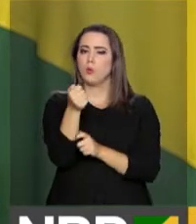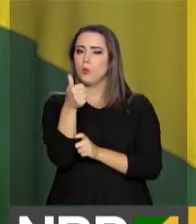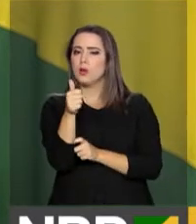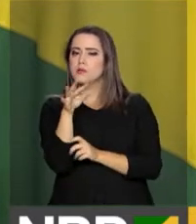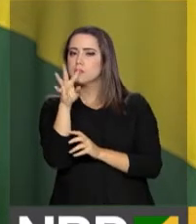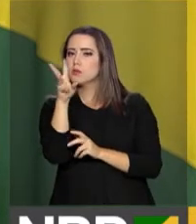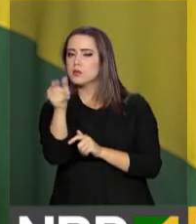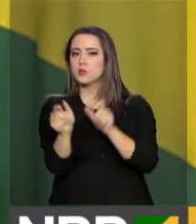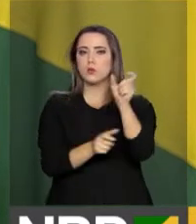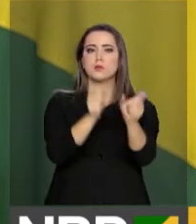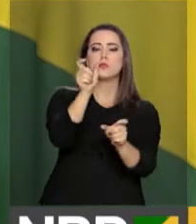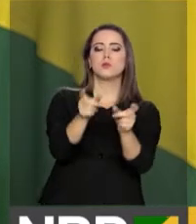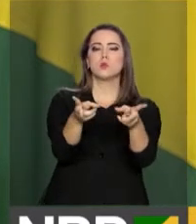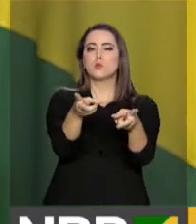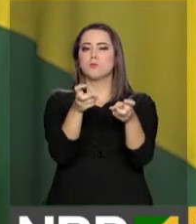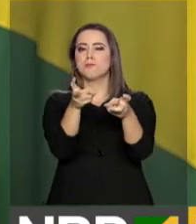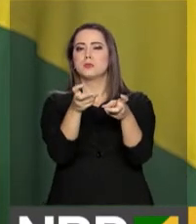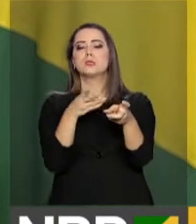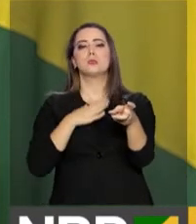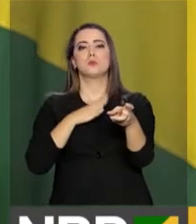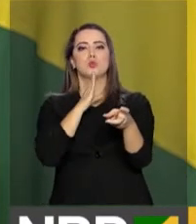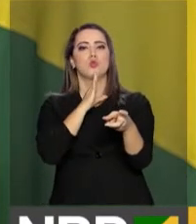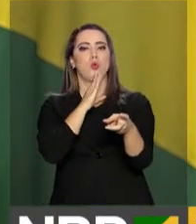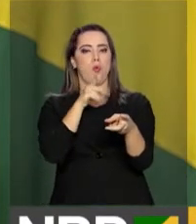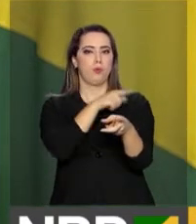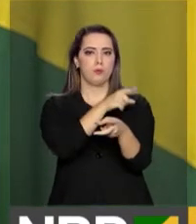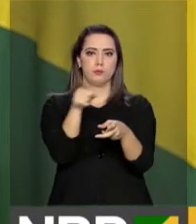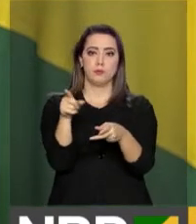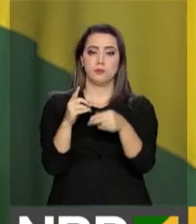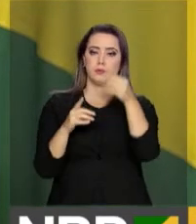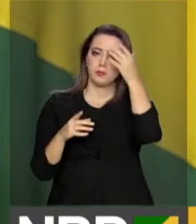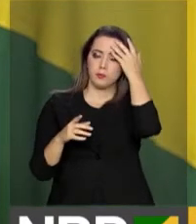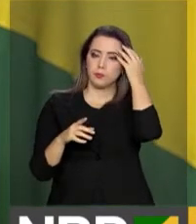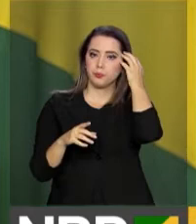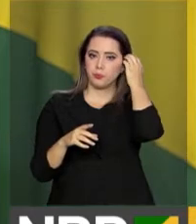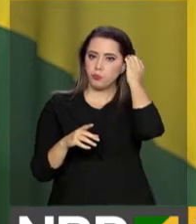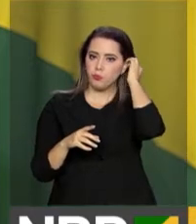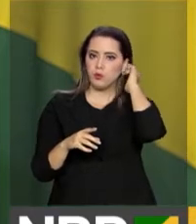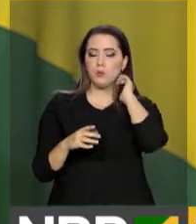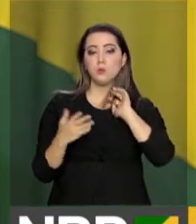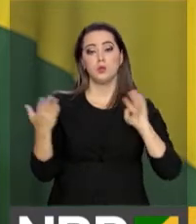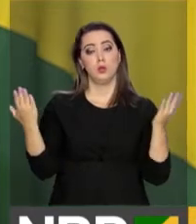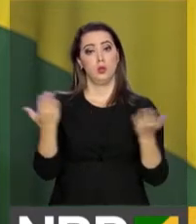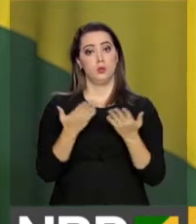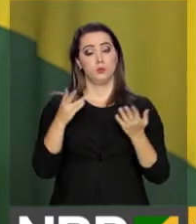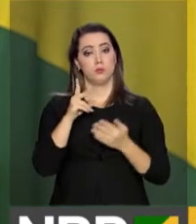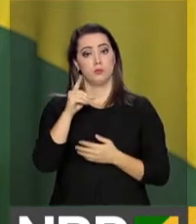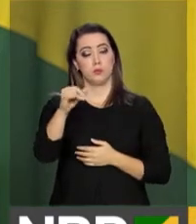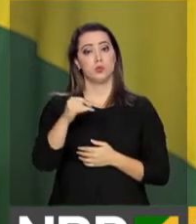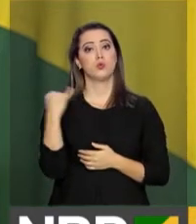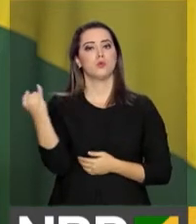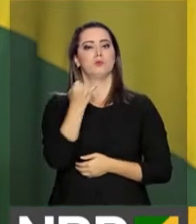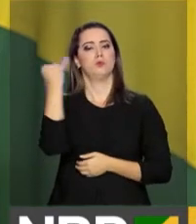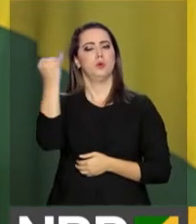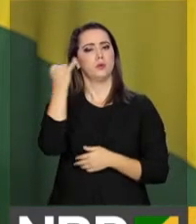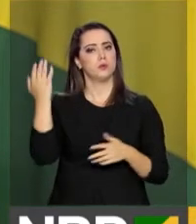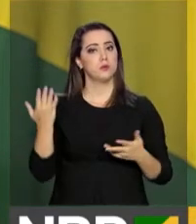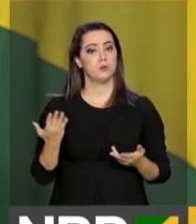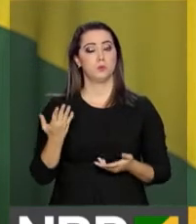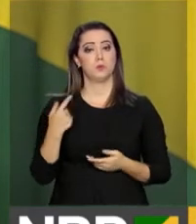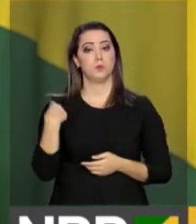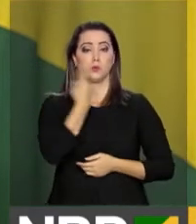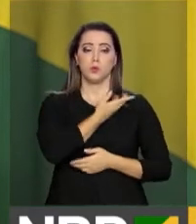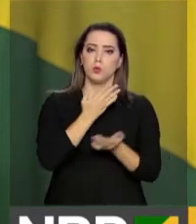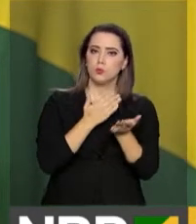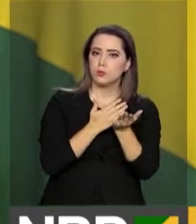a maioria pensou eu e hoje foi um dia muito produtivo nesta pregação que